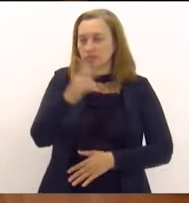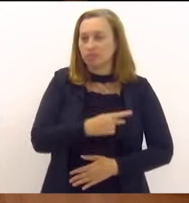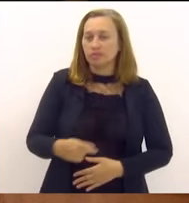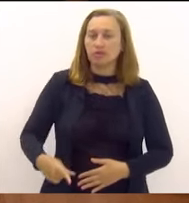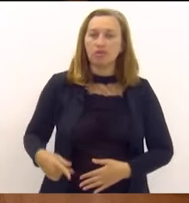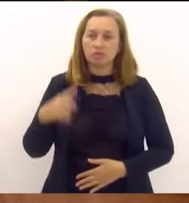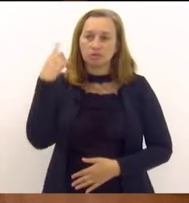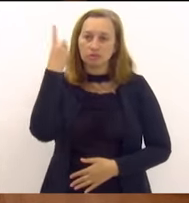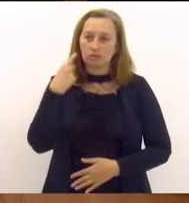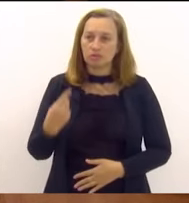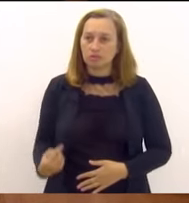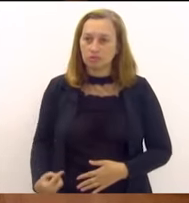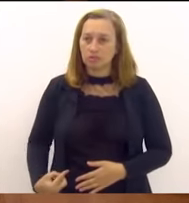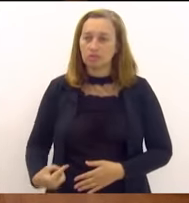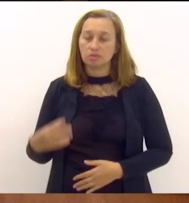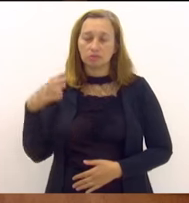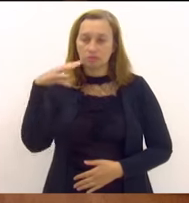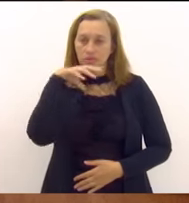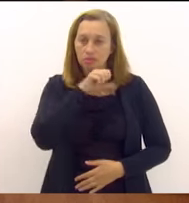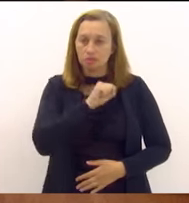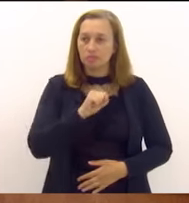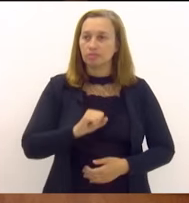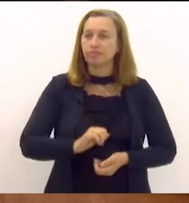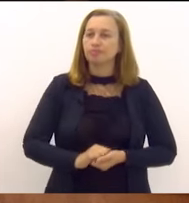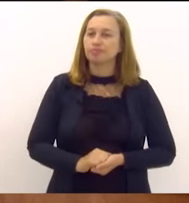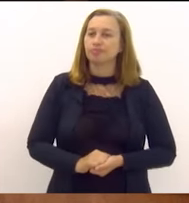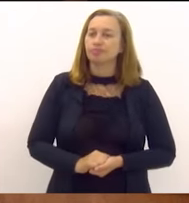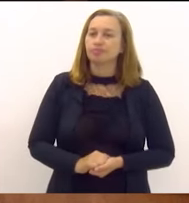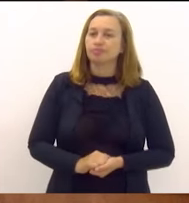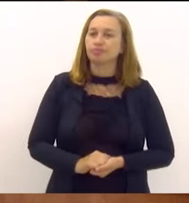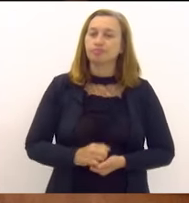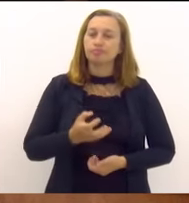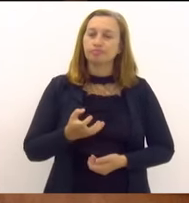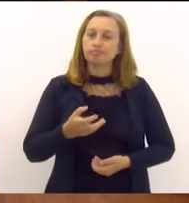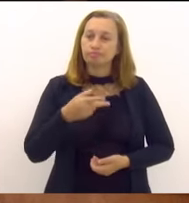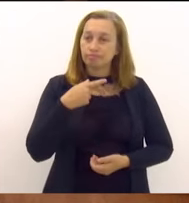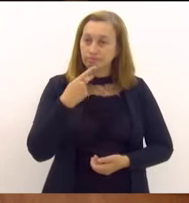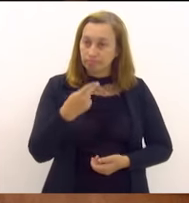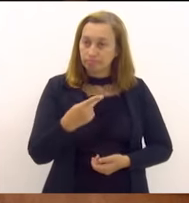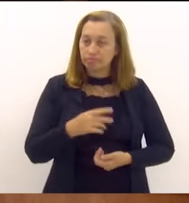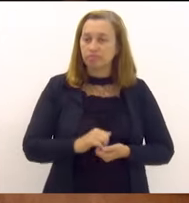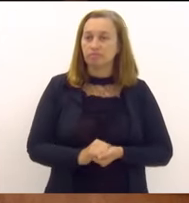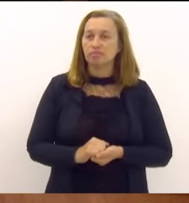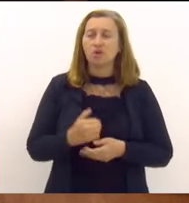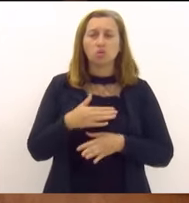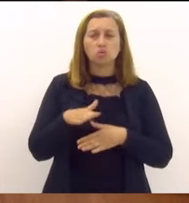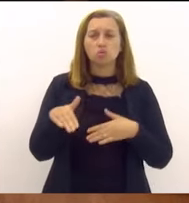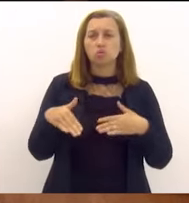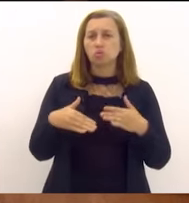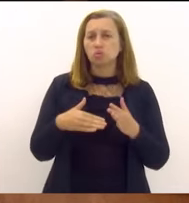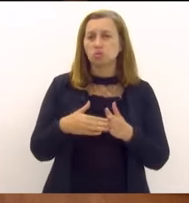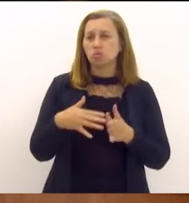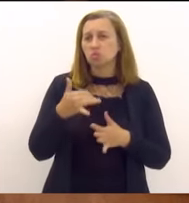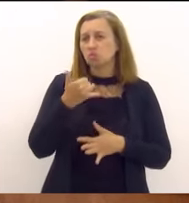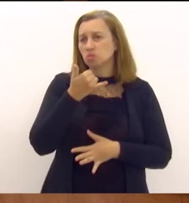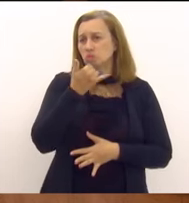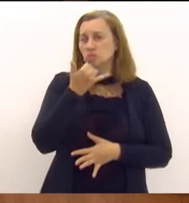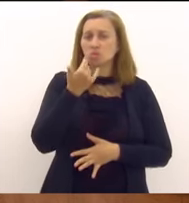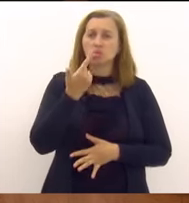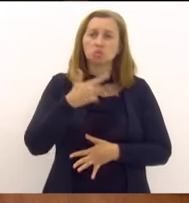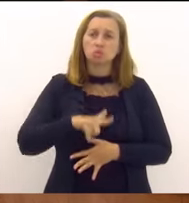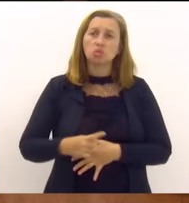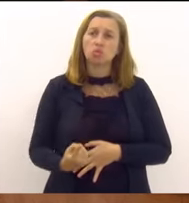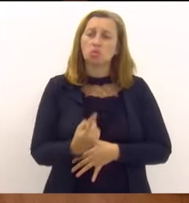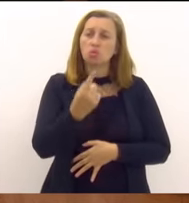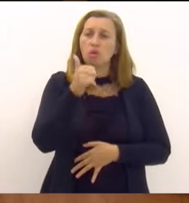Deputada Dani. Rapidamente, queria manifestar todos os pesares, porque mais uma vez uma